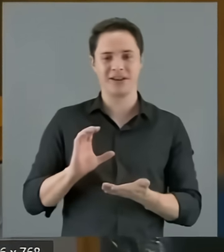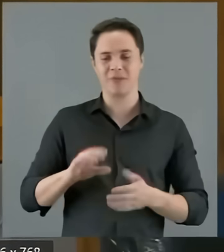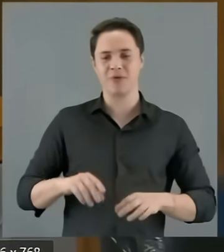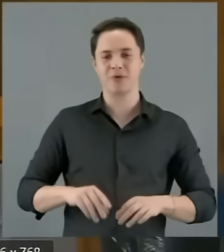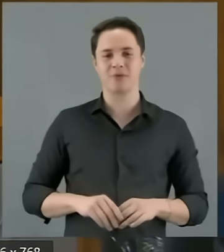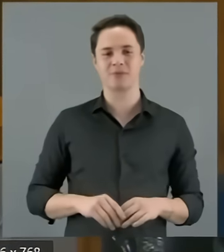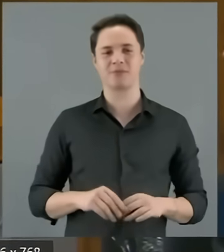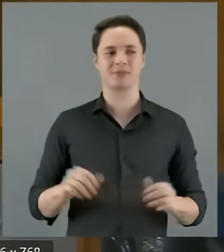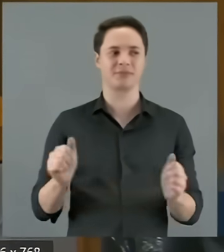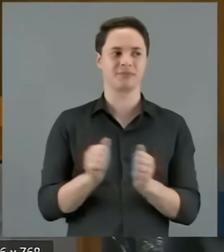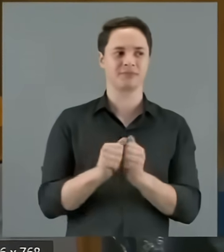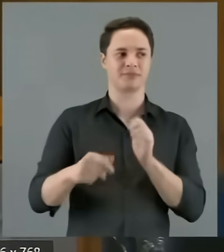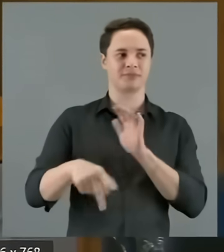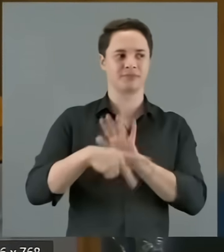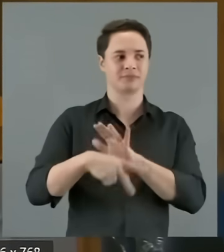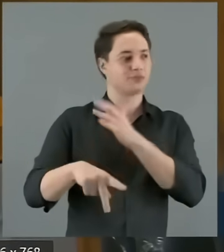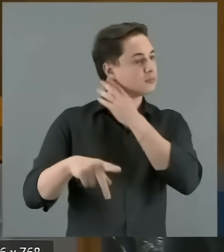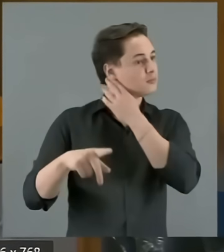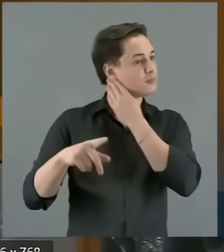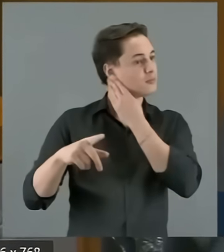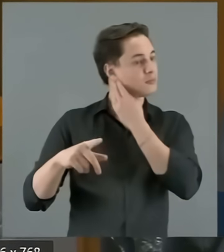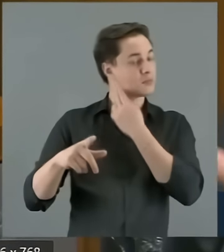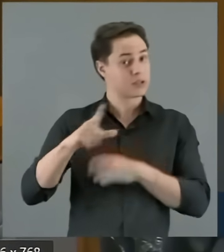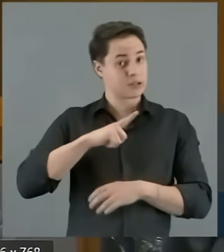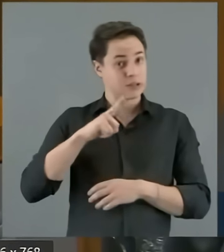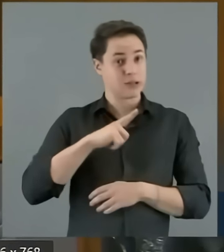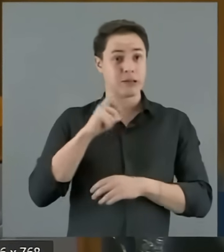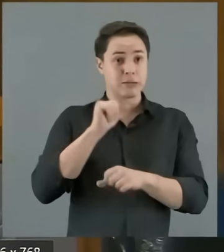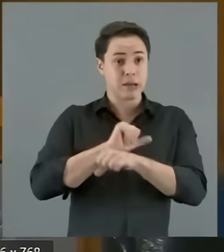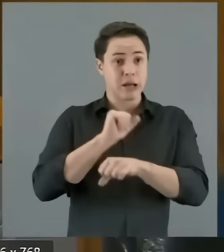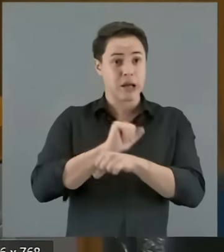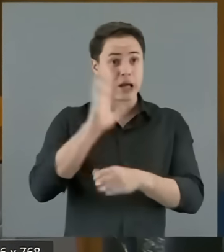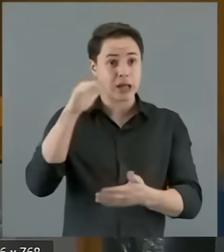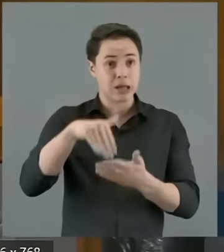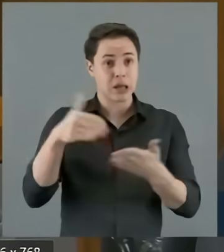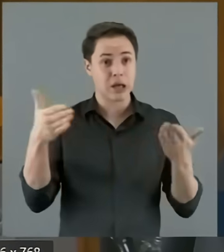peço desculpa àqueles que estão esperando até agora para falar. Agradeço, senhor presidente.